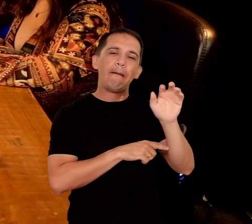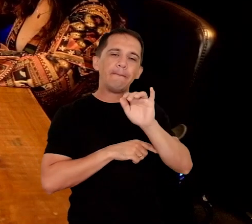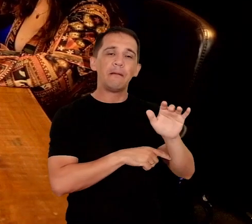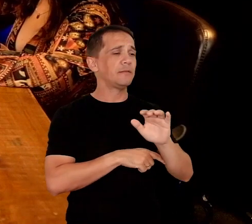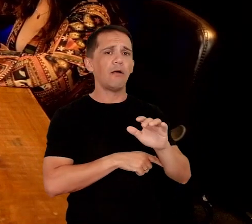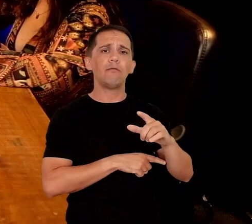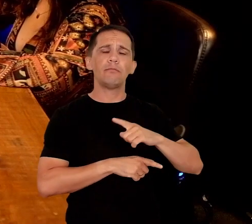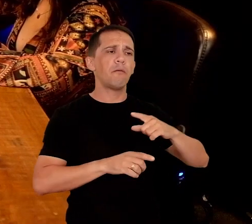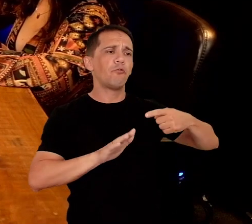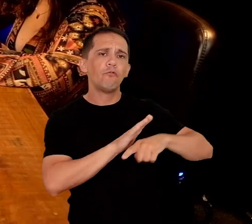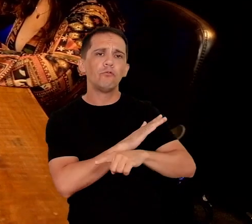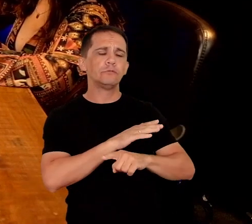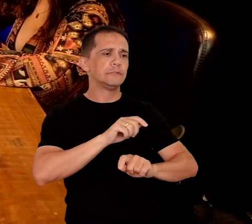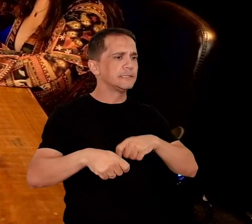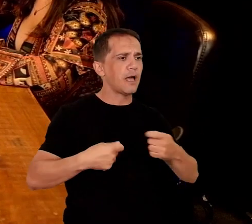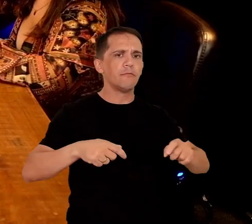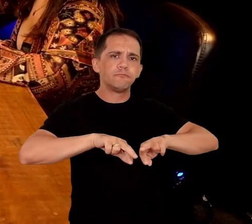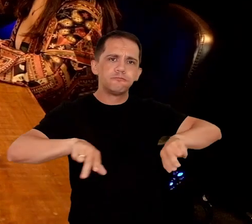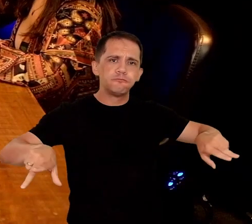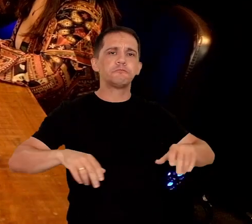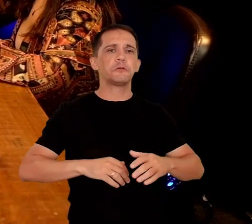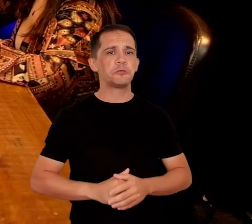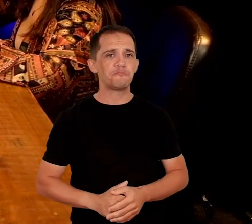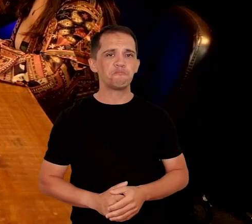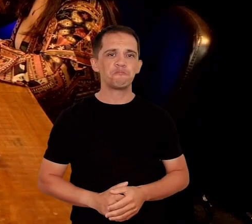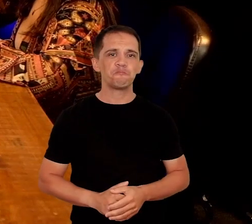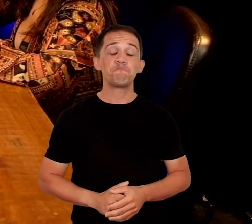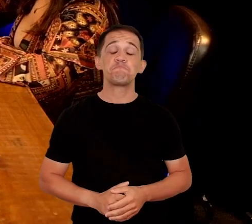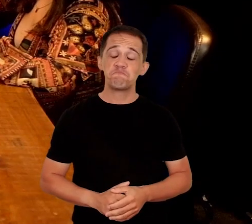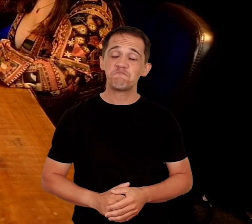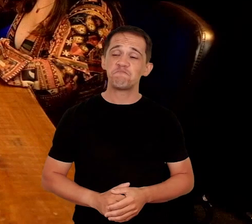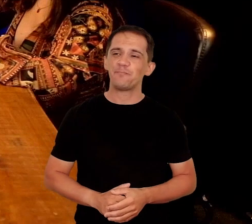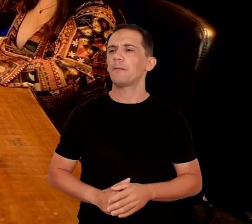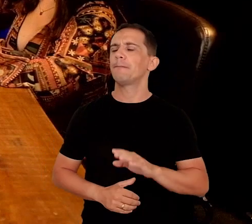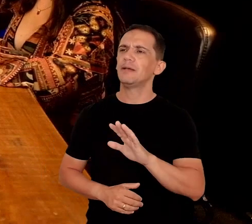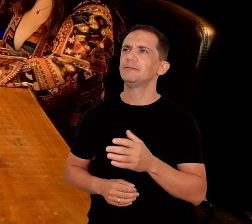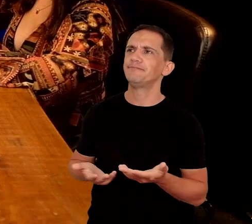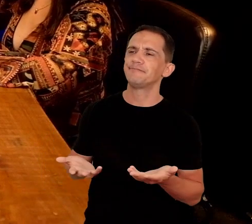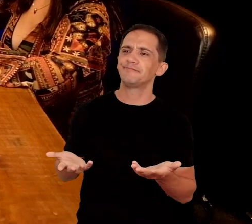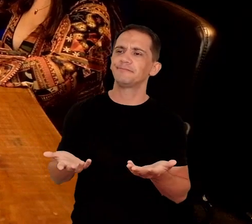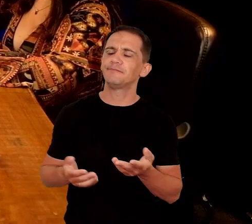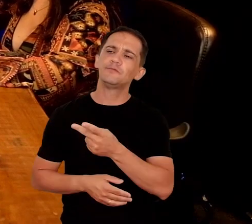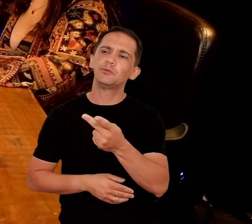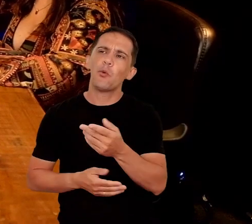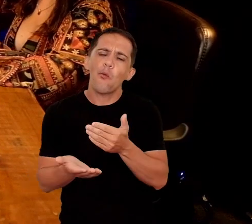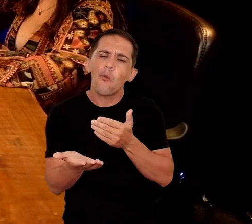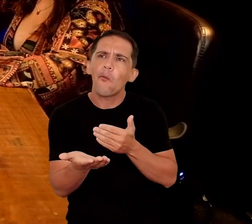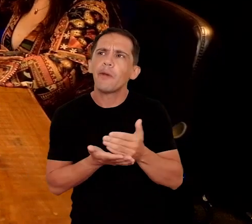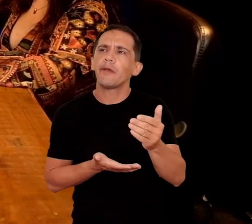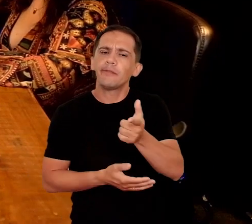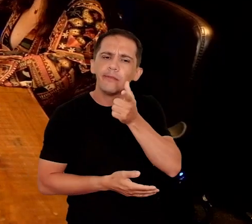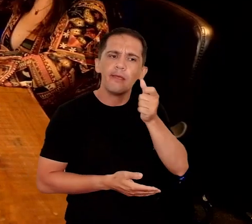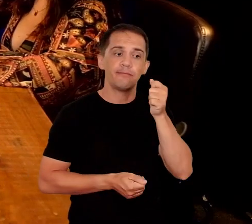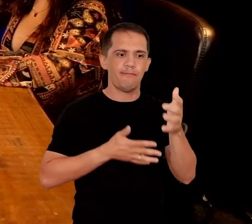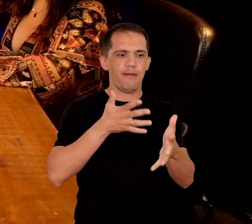língua completa, né? Pelo que eu estava vendo, assim, com né? Com certeza. E... eu não sei o que a gente começar, então, conversando sobre como é que vocês